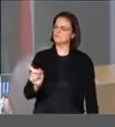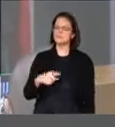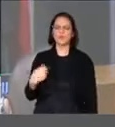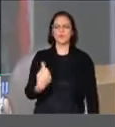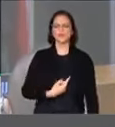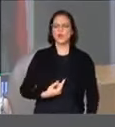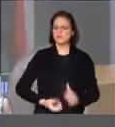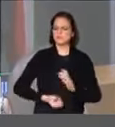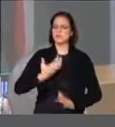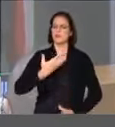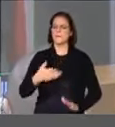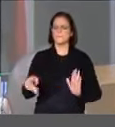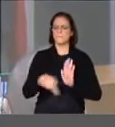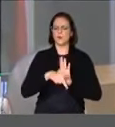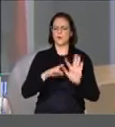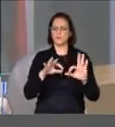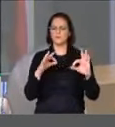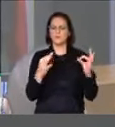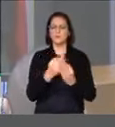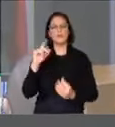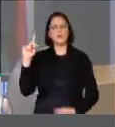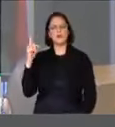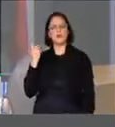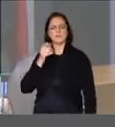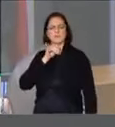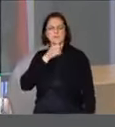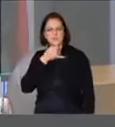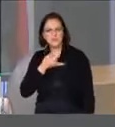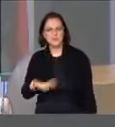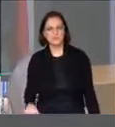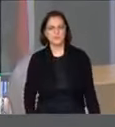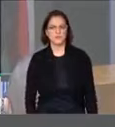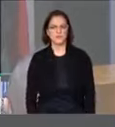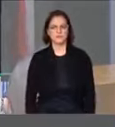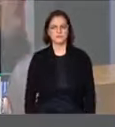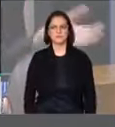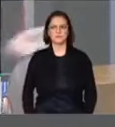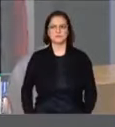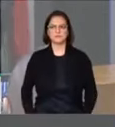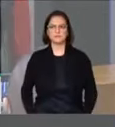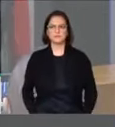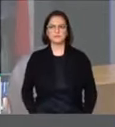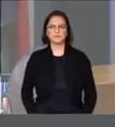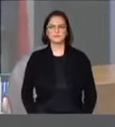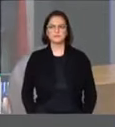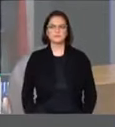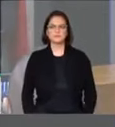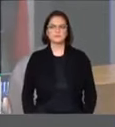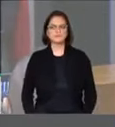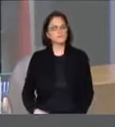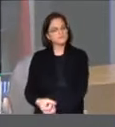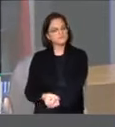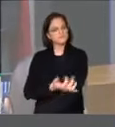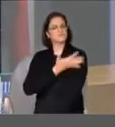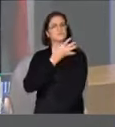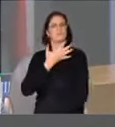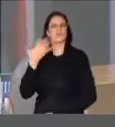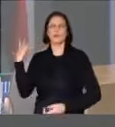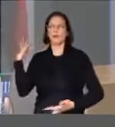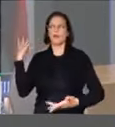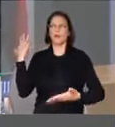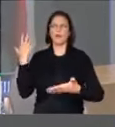estáveis e felizes, quero repetir. E me emociona mesmo que ver todo esse tempo de luta que nós passamos